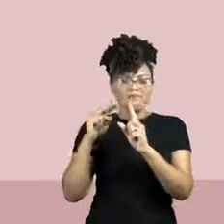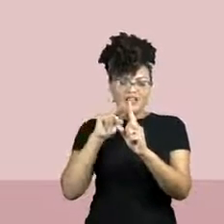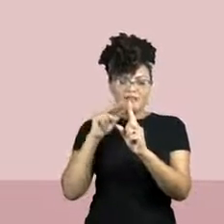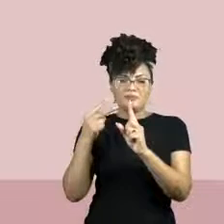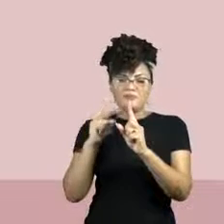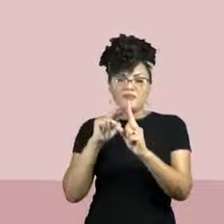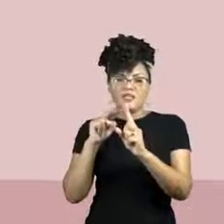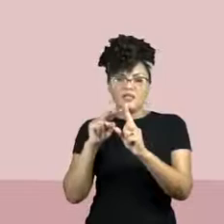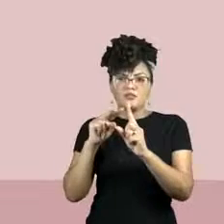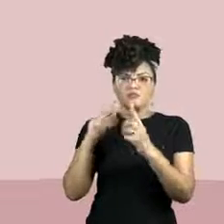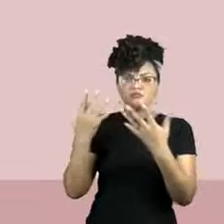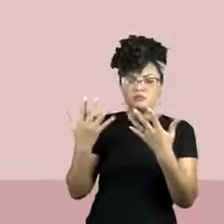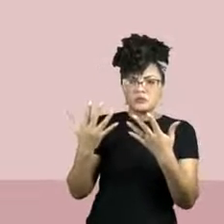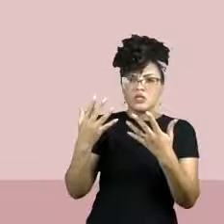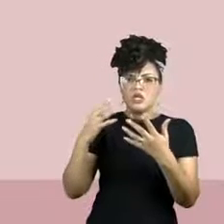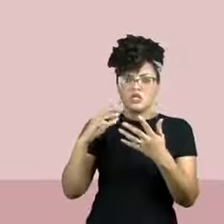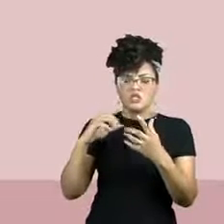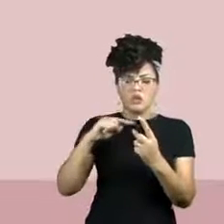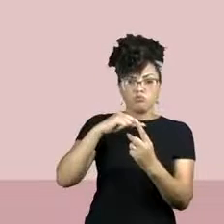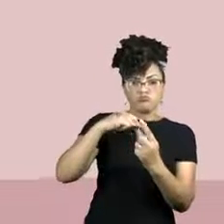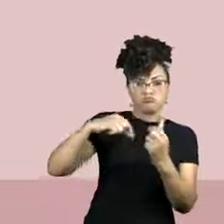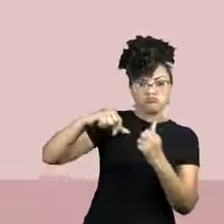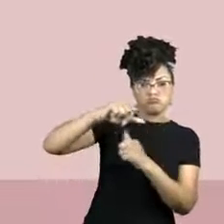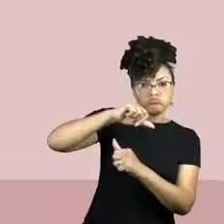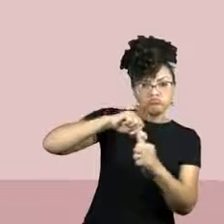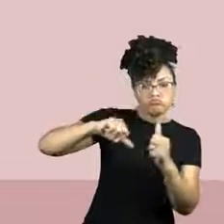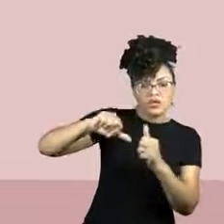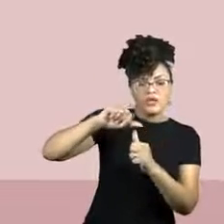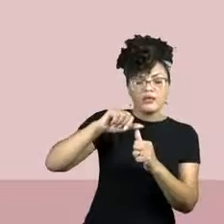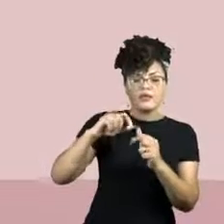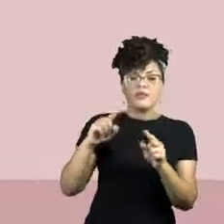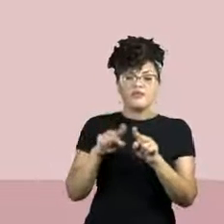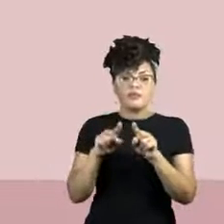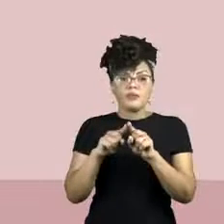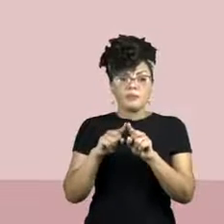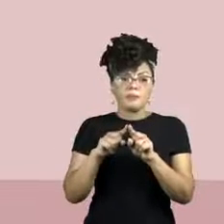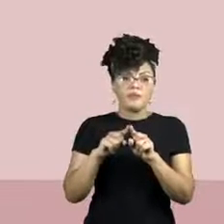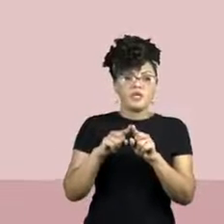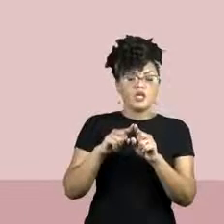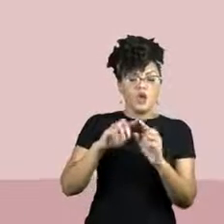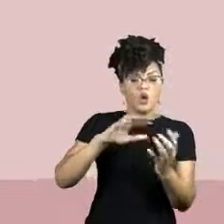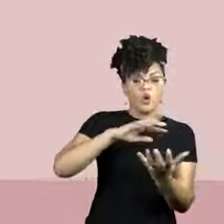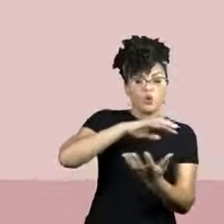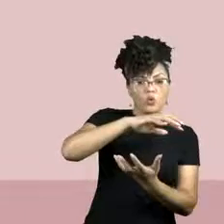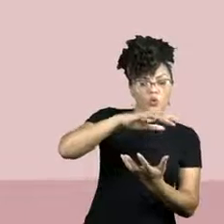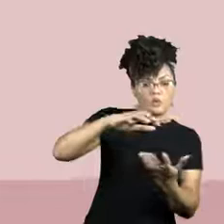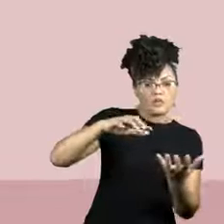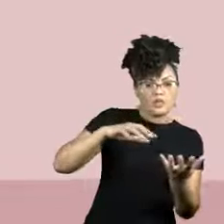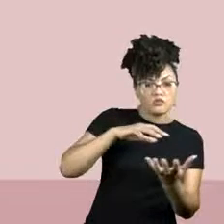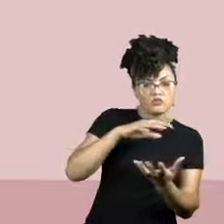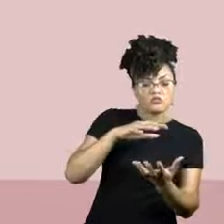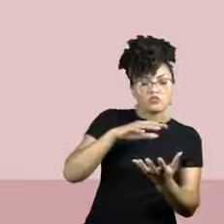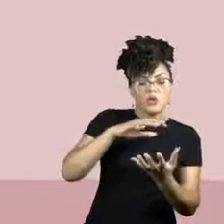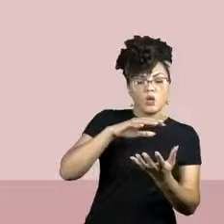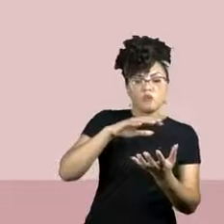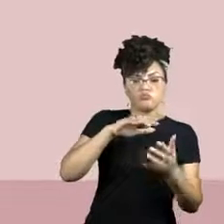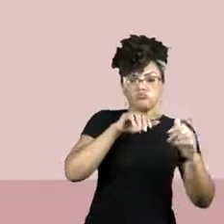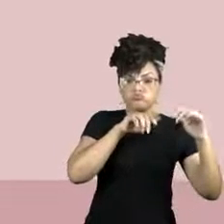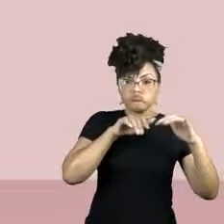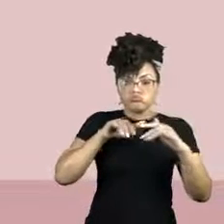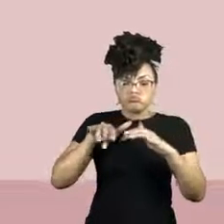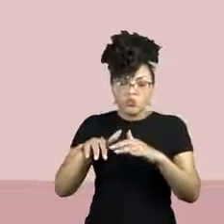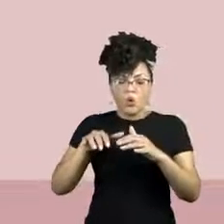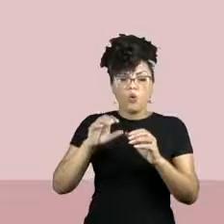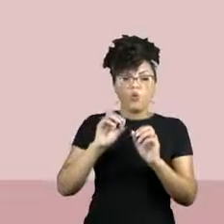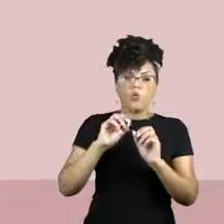um deslizamento rotacional e um deslizamento translacional, né? Ou seja, ele tende a ser rotacional ao longo do corpo do